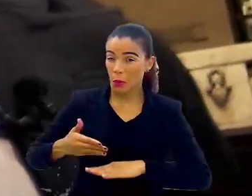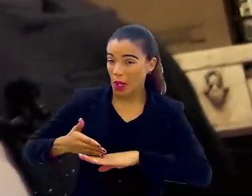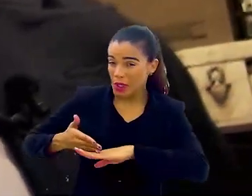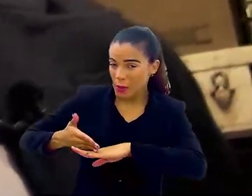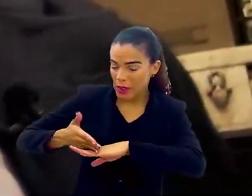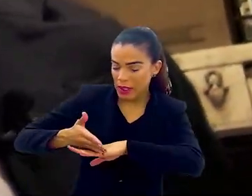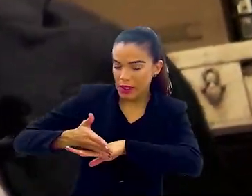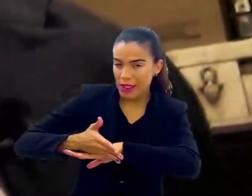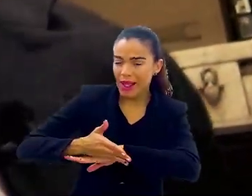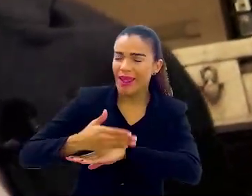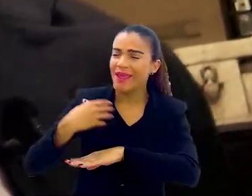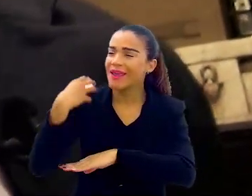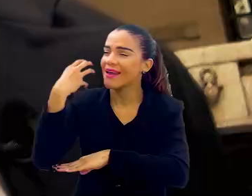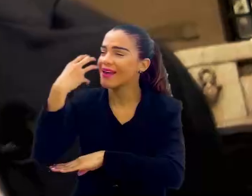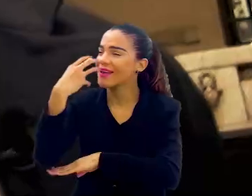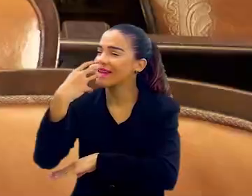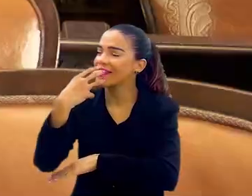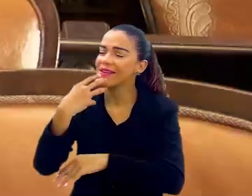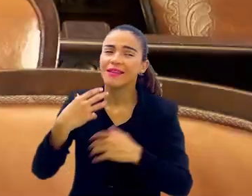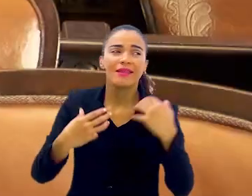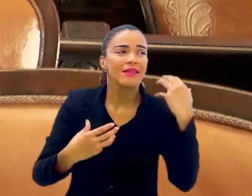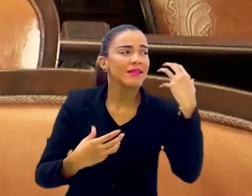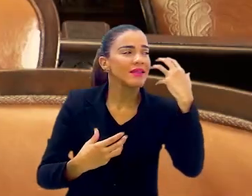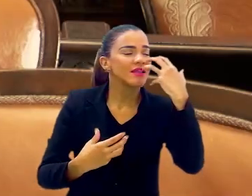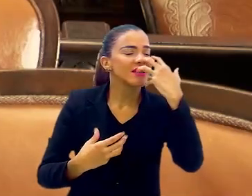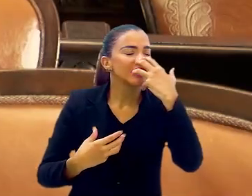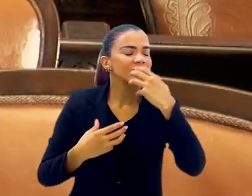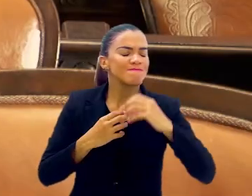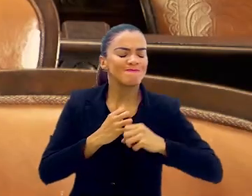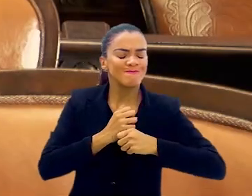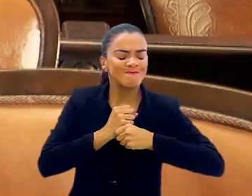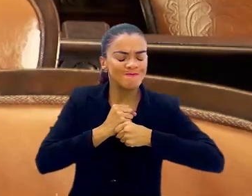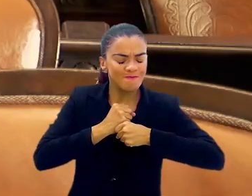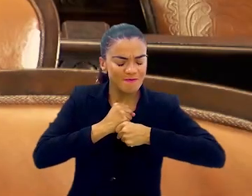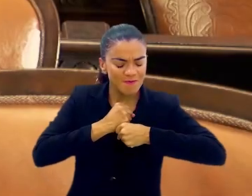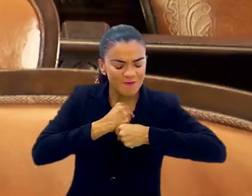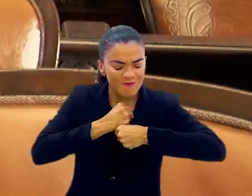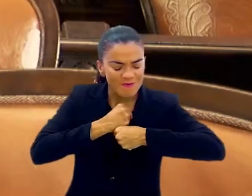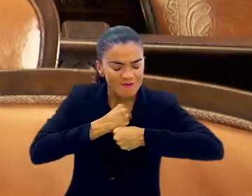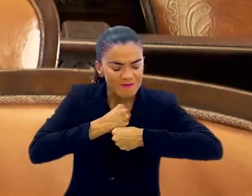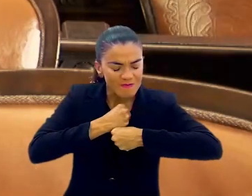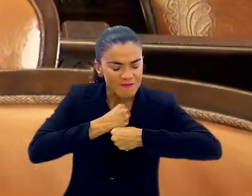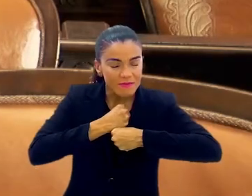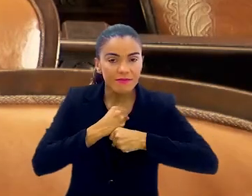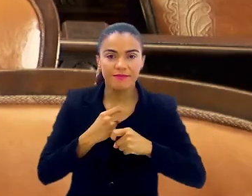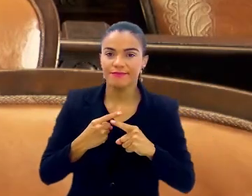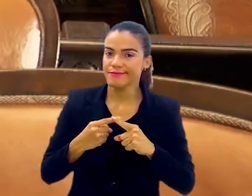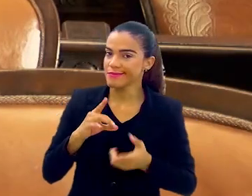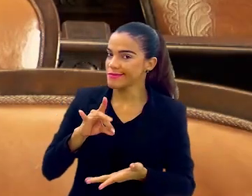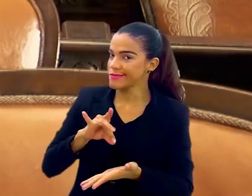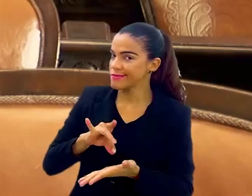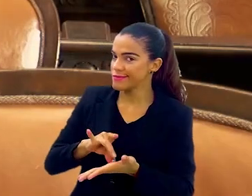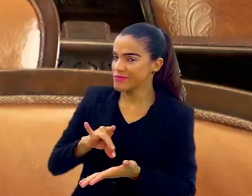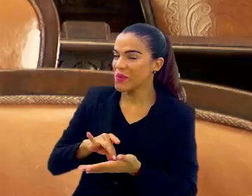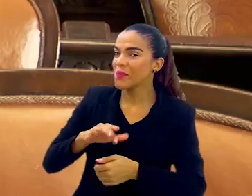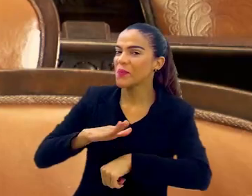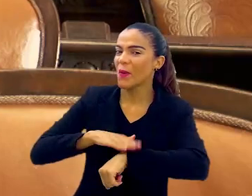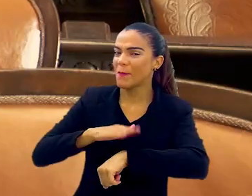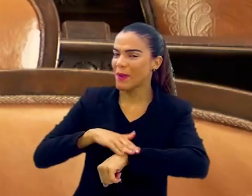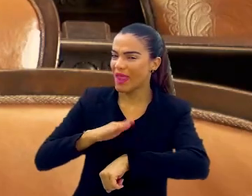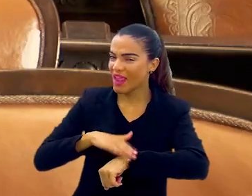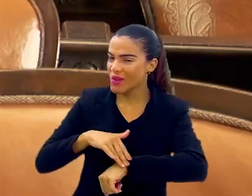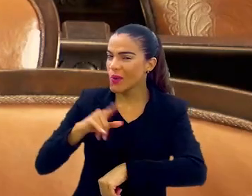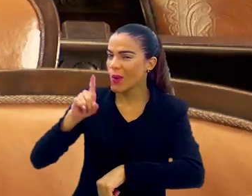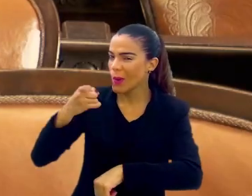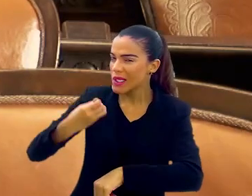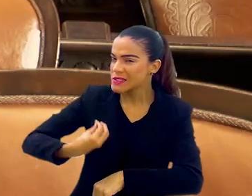Quando eu entrei aqui, eu entrei cantando e um nó no peito veio, porque realmente foram